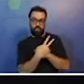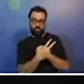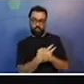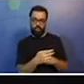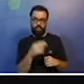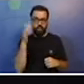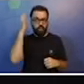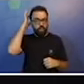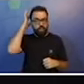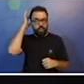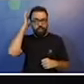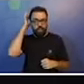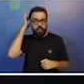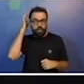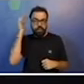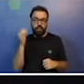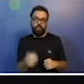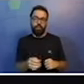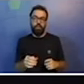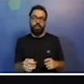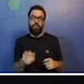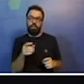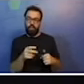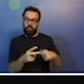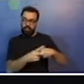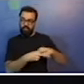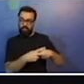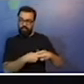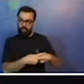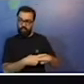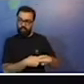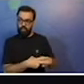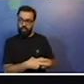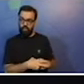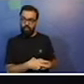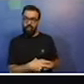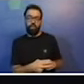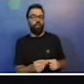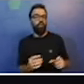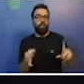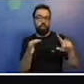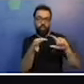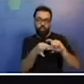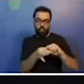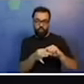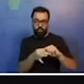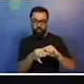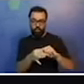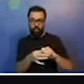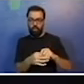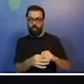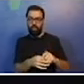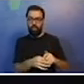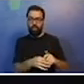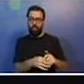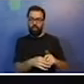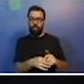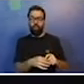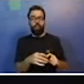a seguir, em que o verbo vender, nós pegamos o vender como exemplo, é transitivo direto, porque ele vai precisar de um